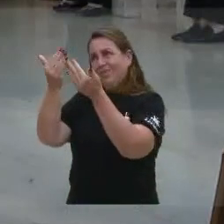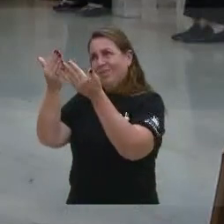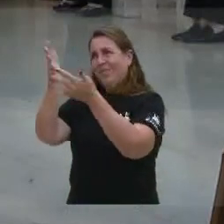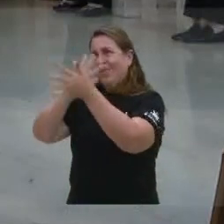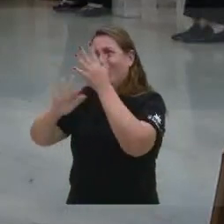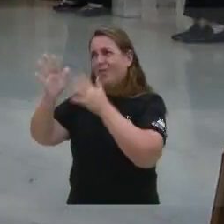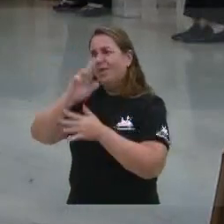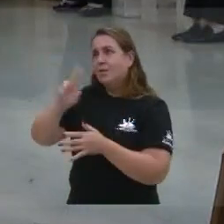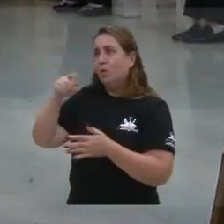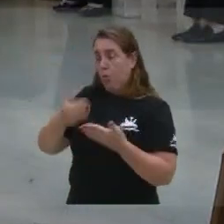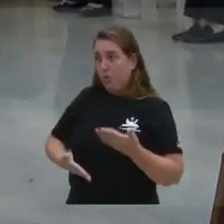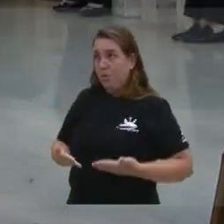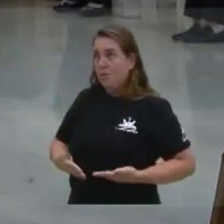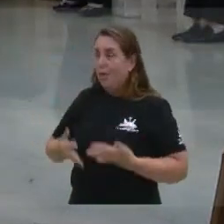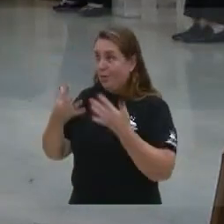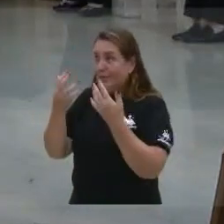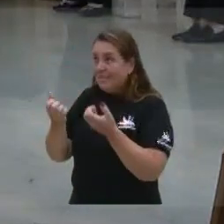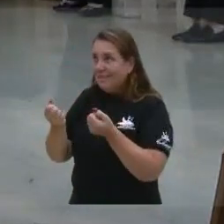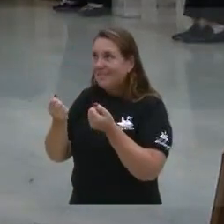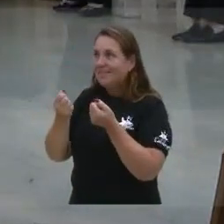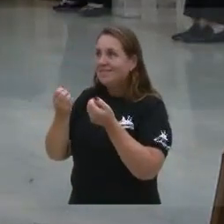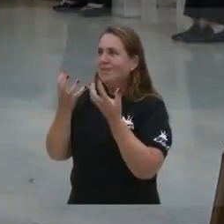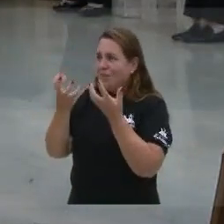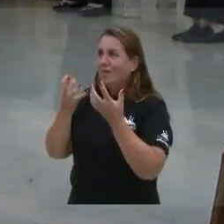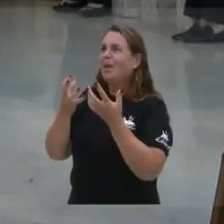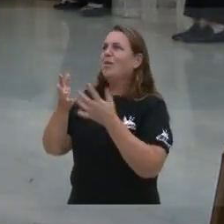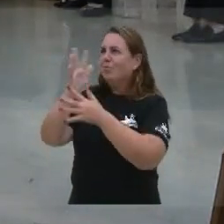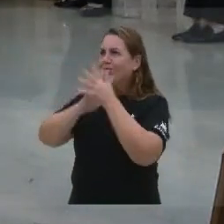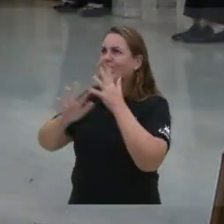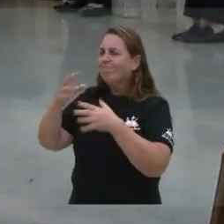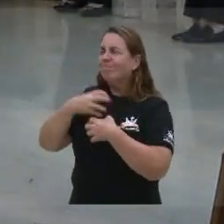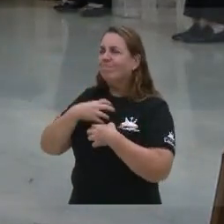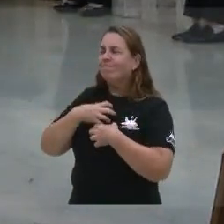escuta. É a vocação de Samuel.